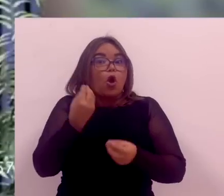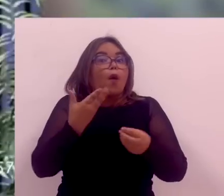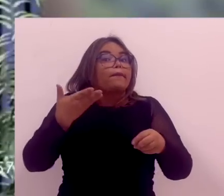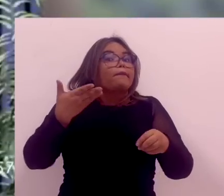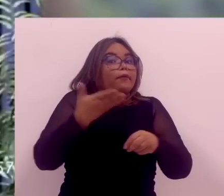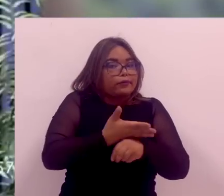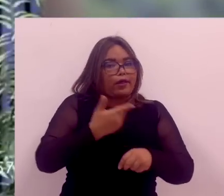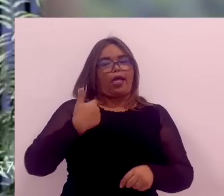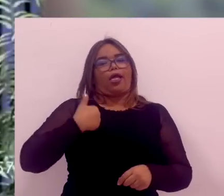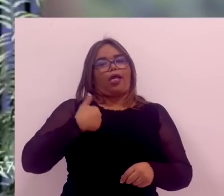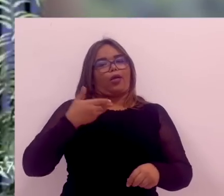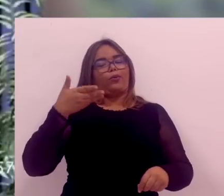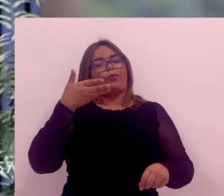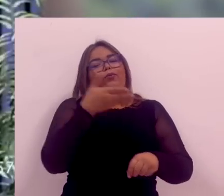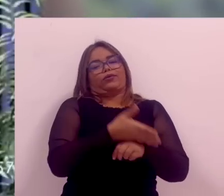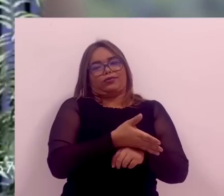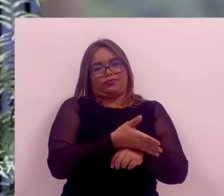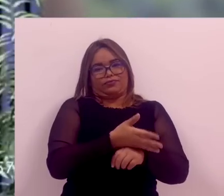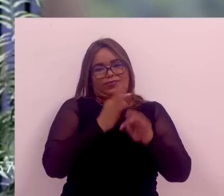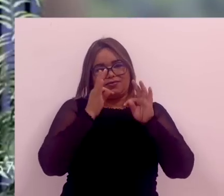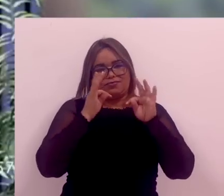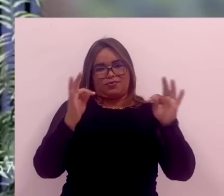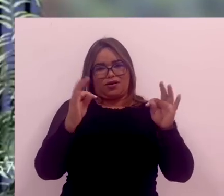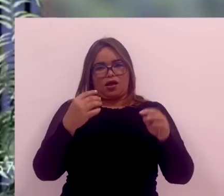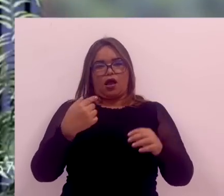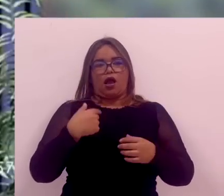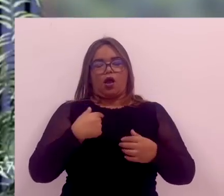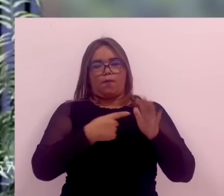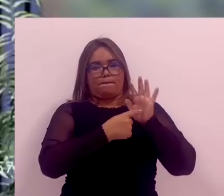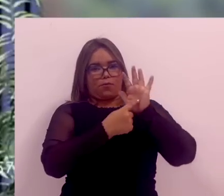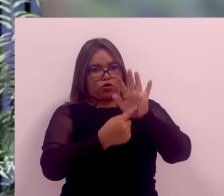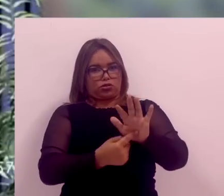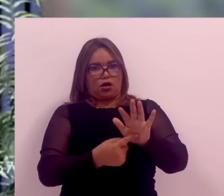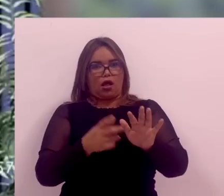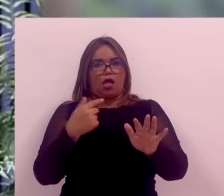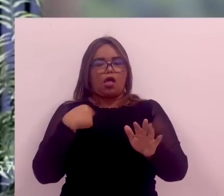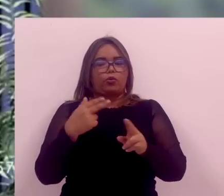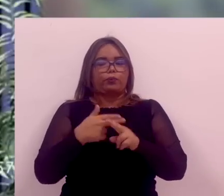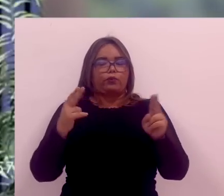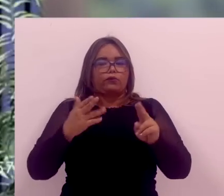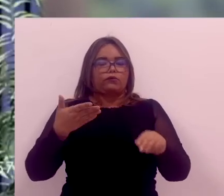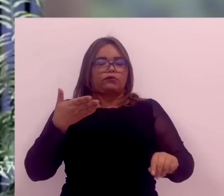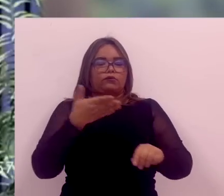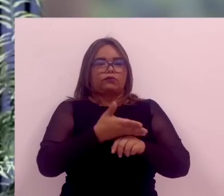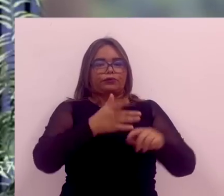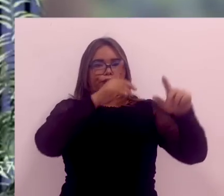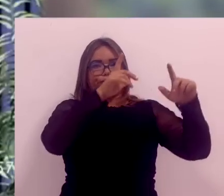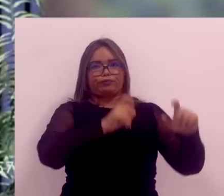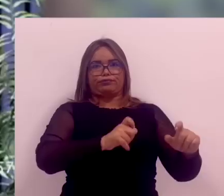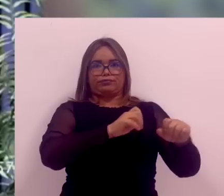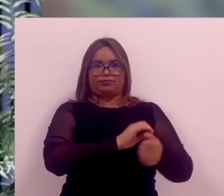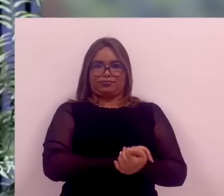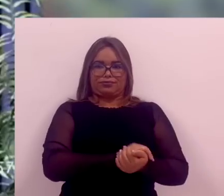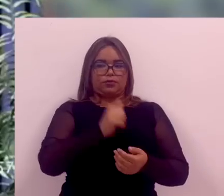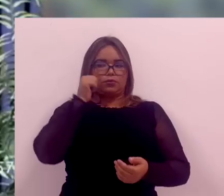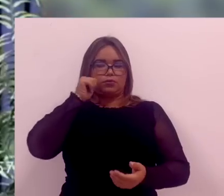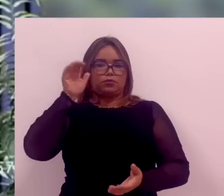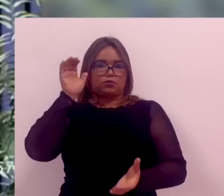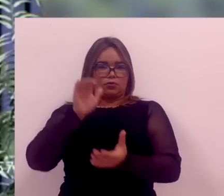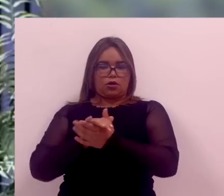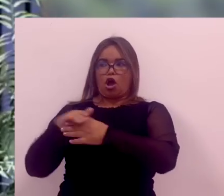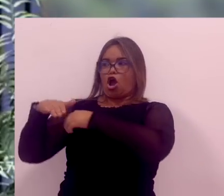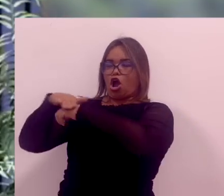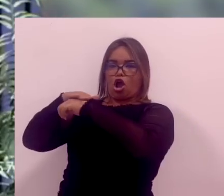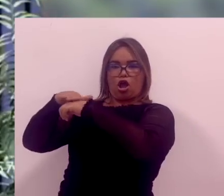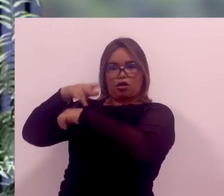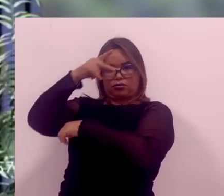lá, eu simplesmente entrei. E há testemunhas ali no fundo que mostram que nós não fizemos isso clandestinamente. Eu simplesmente